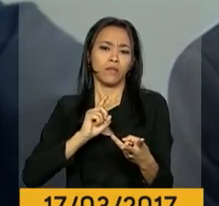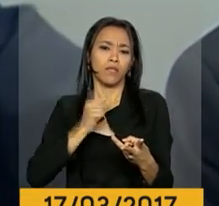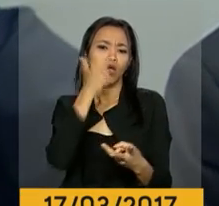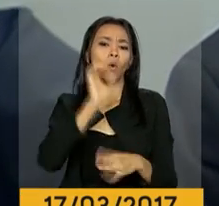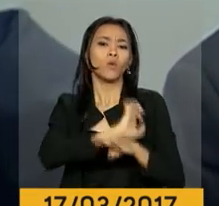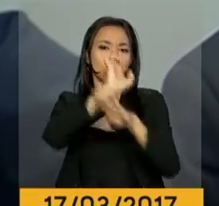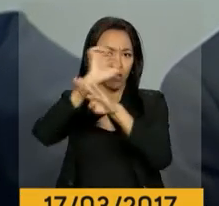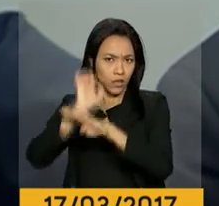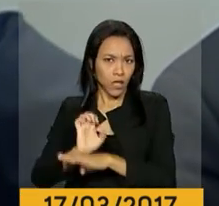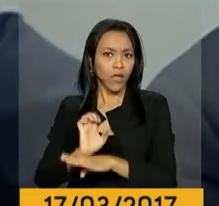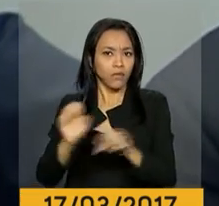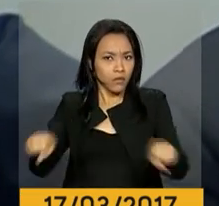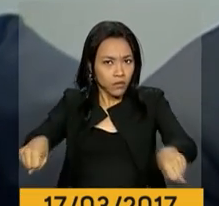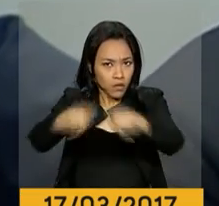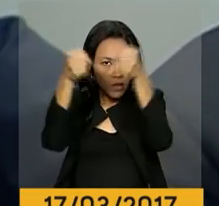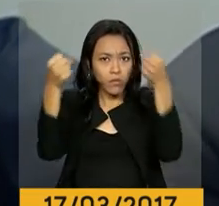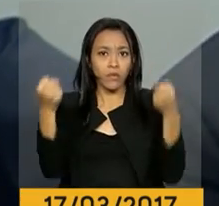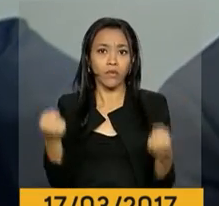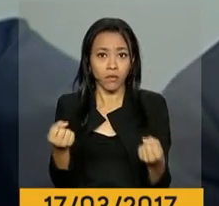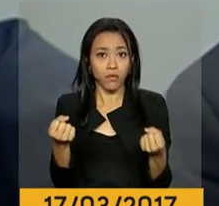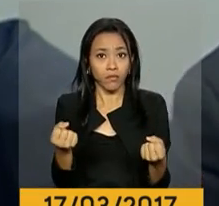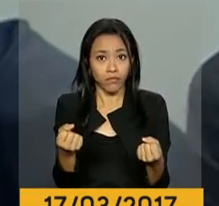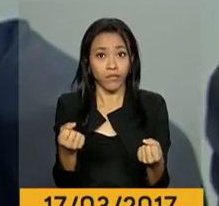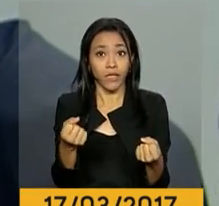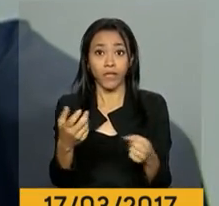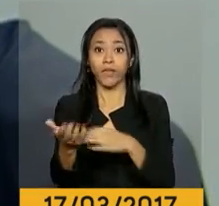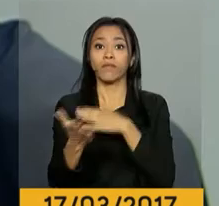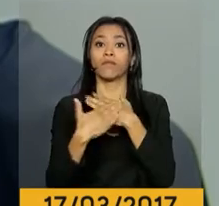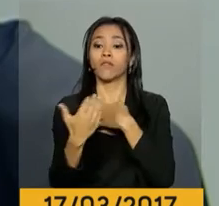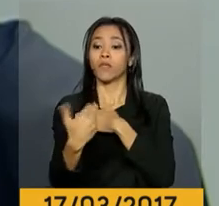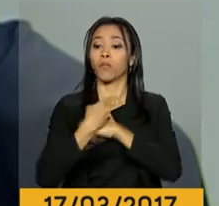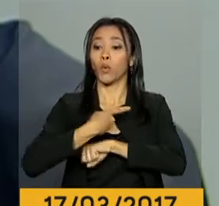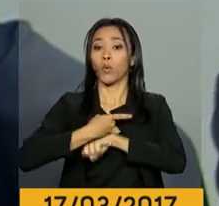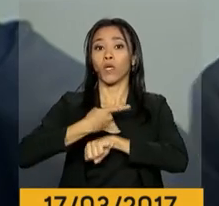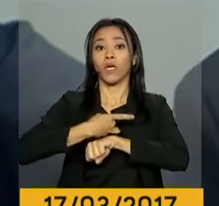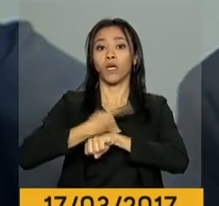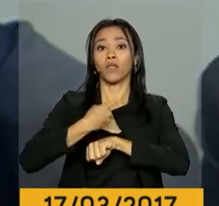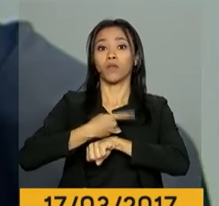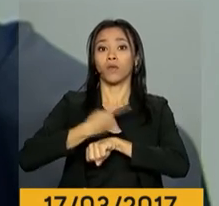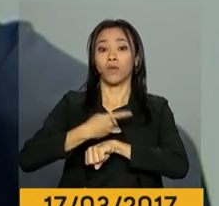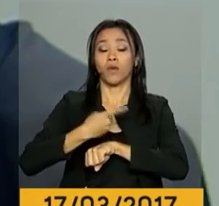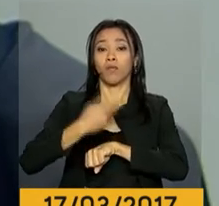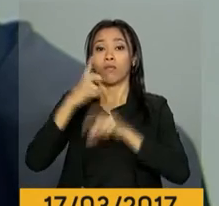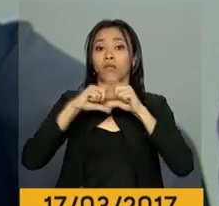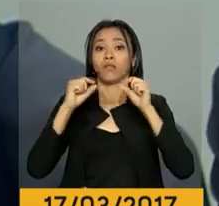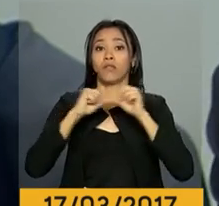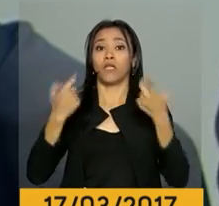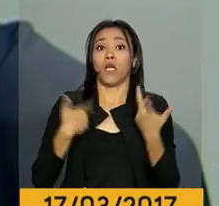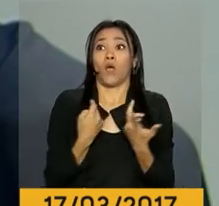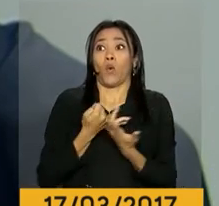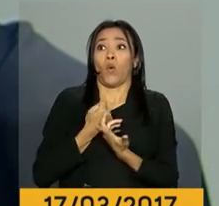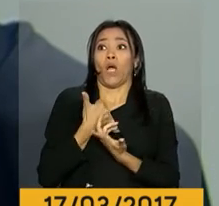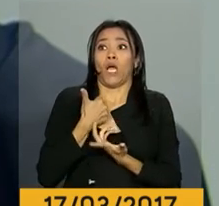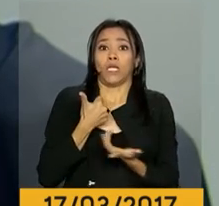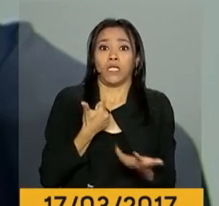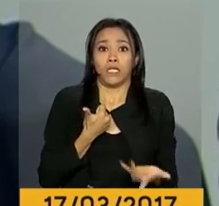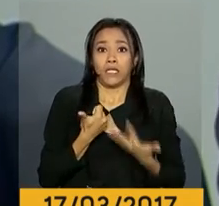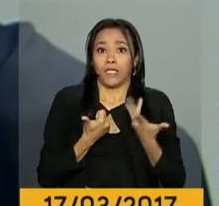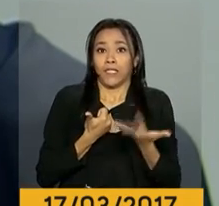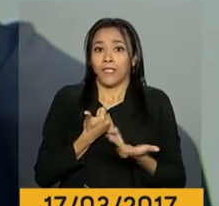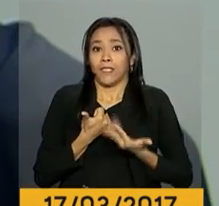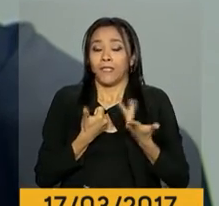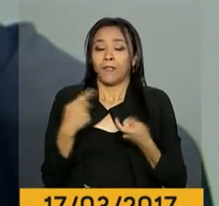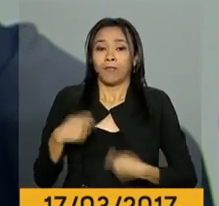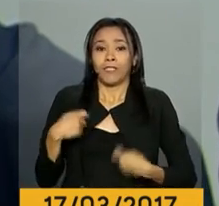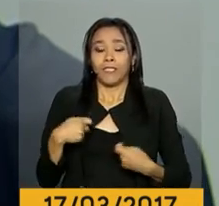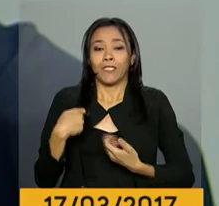Robson. E outros estados que vêm bater as nossas portas para dizer, ó, Temer, nós estamos também ali quase, nós vamos precisar de